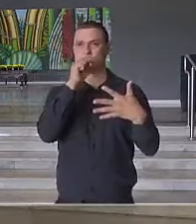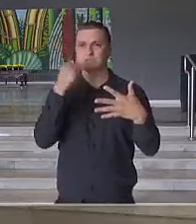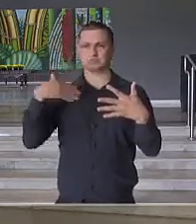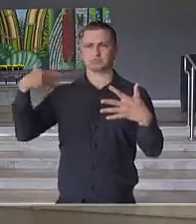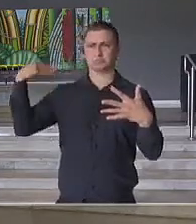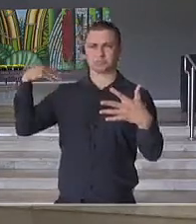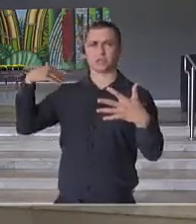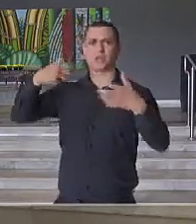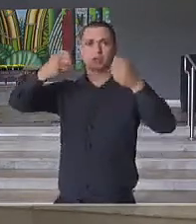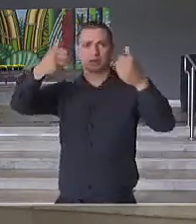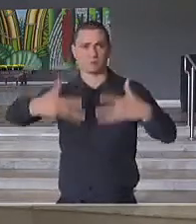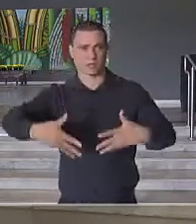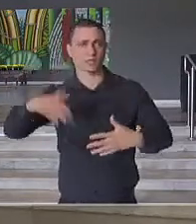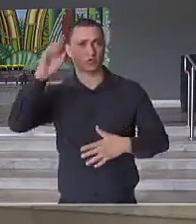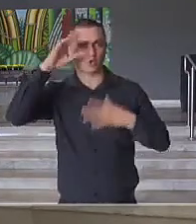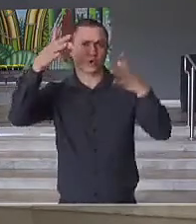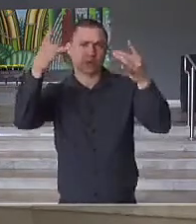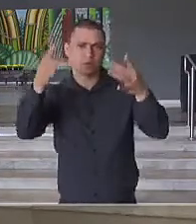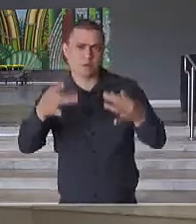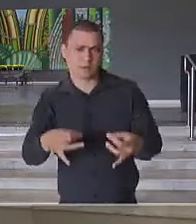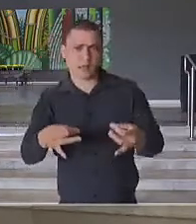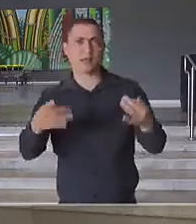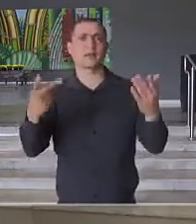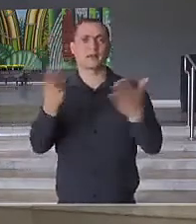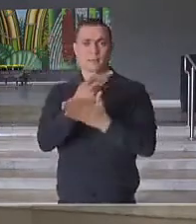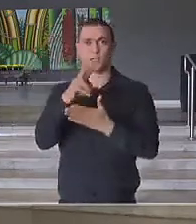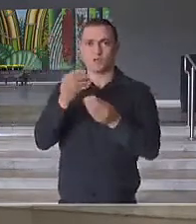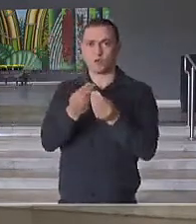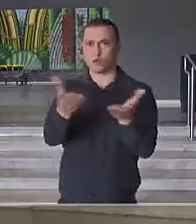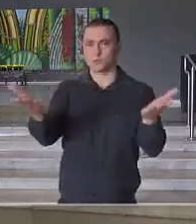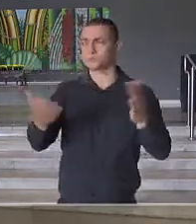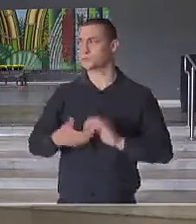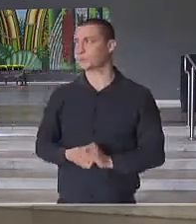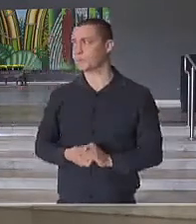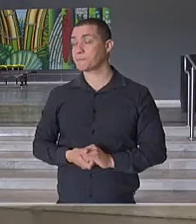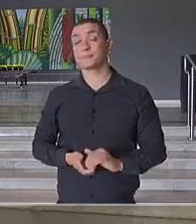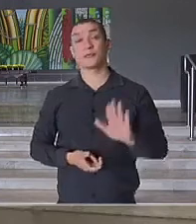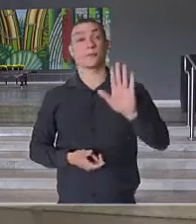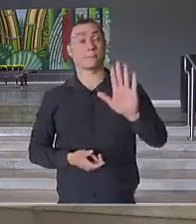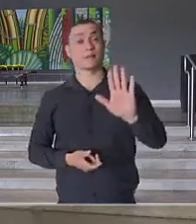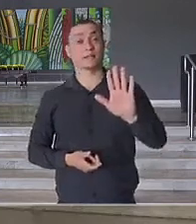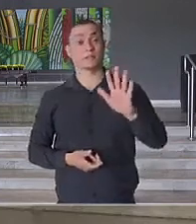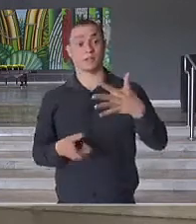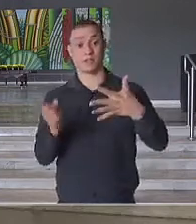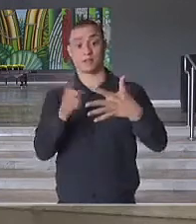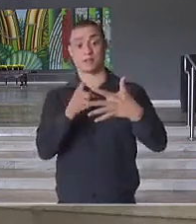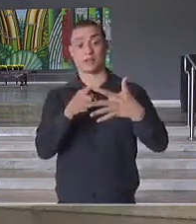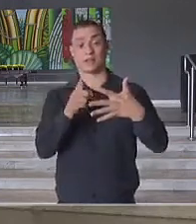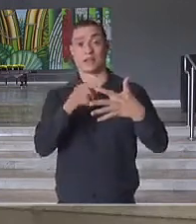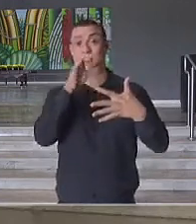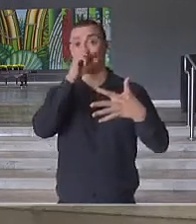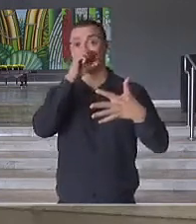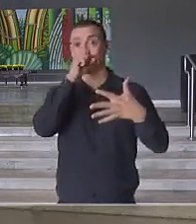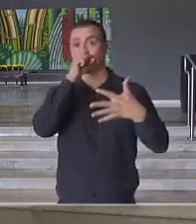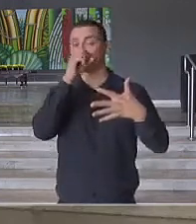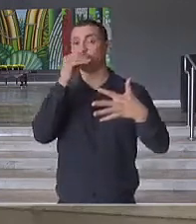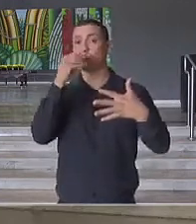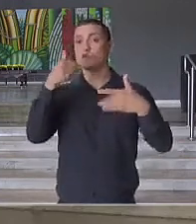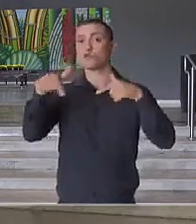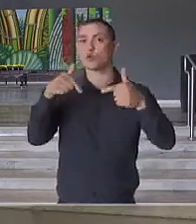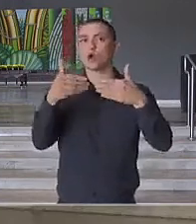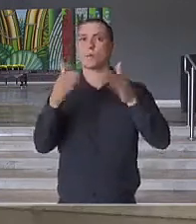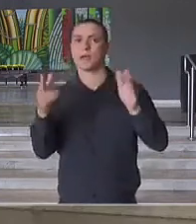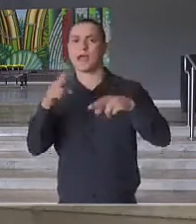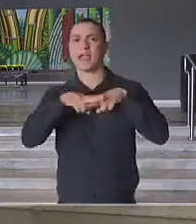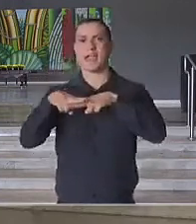nós trouxemos todo o detalhamento e vamos circular com vocês também, mas a regra de funcionamento